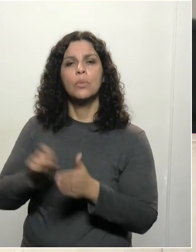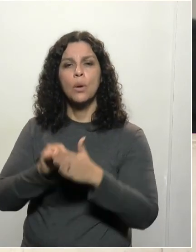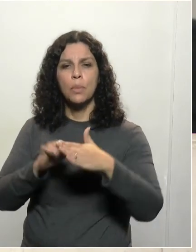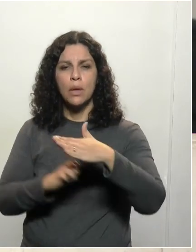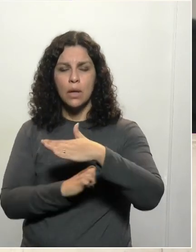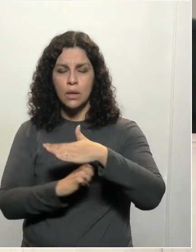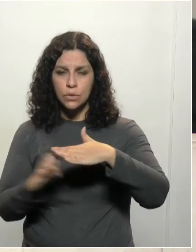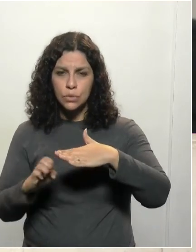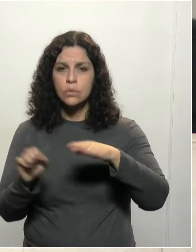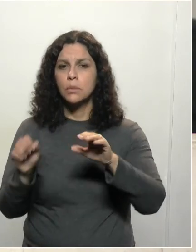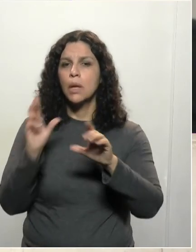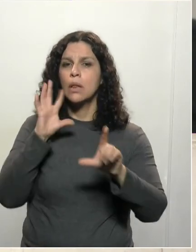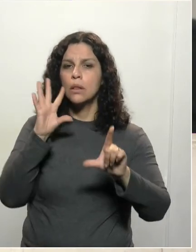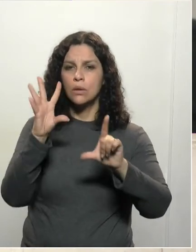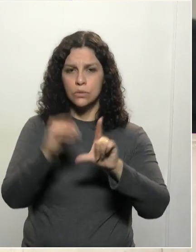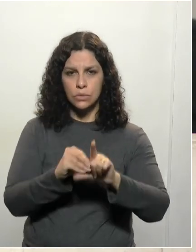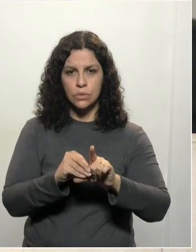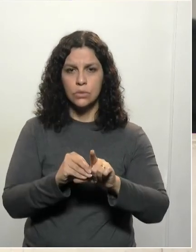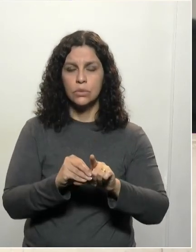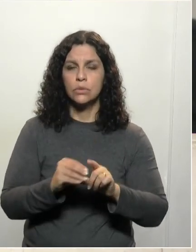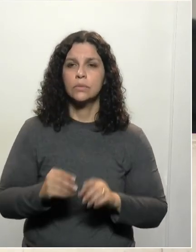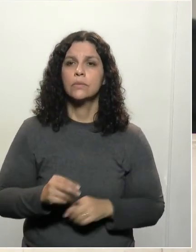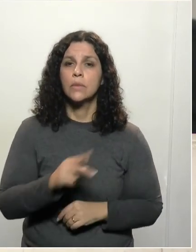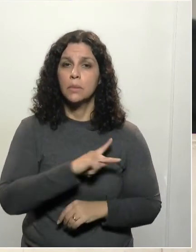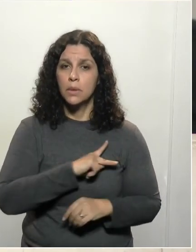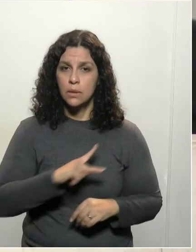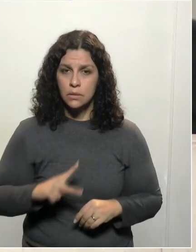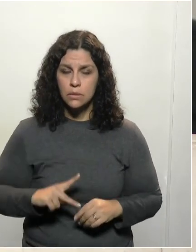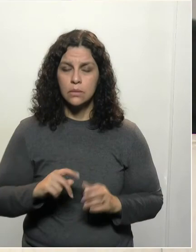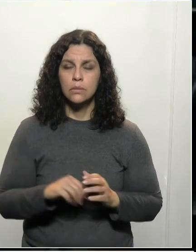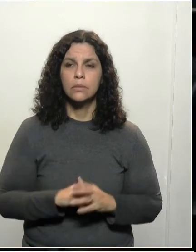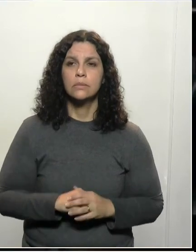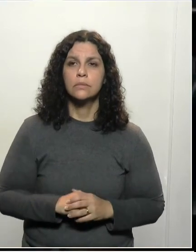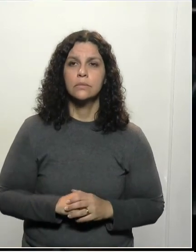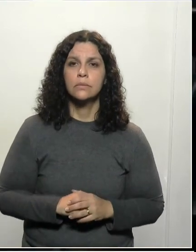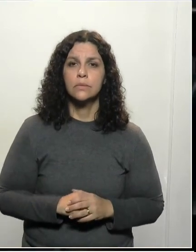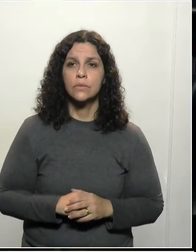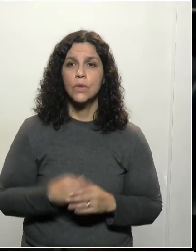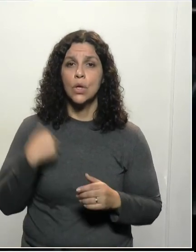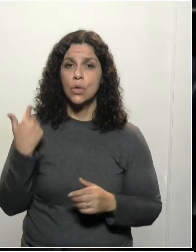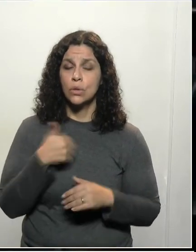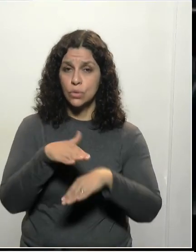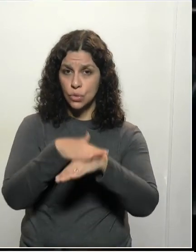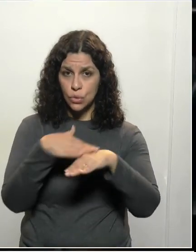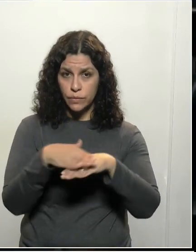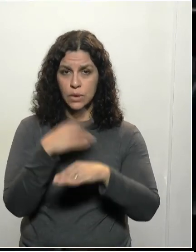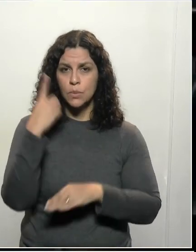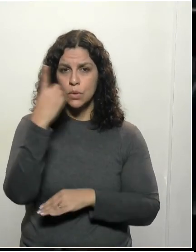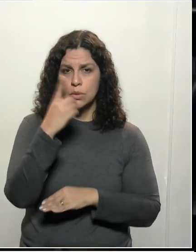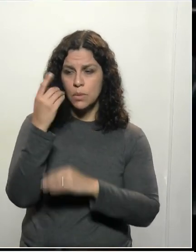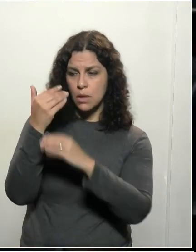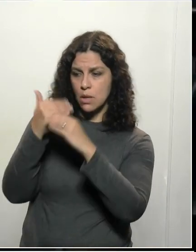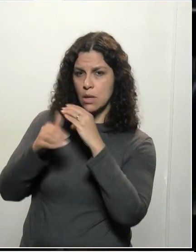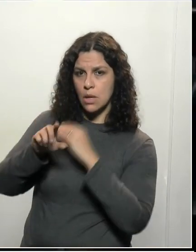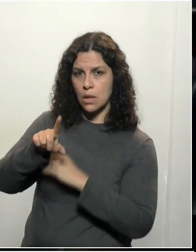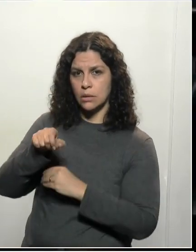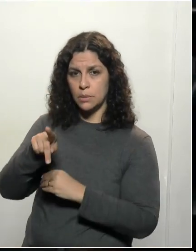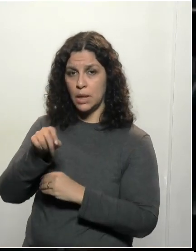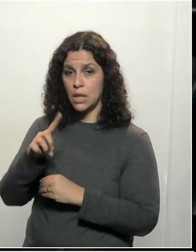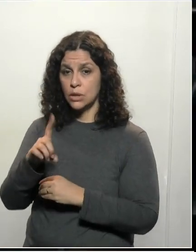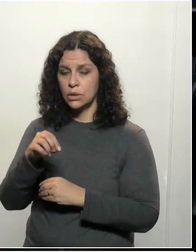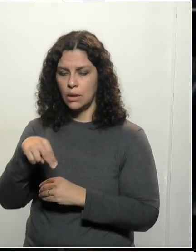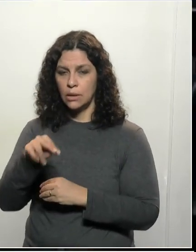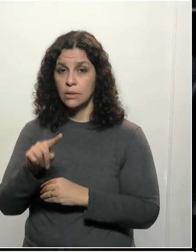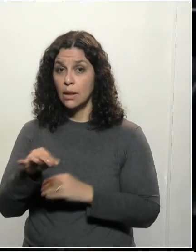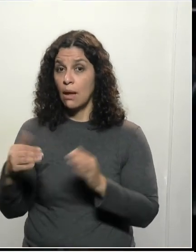Infraestrutura e Logística. Presidente, houve uma concessão para a deputada, envio o expediente, será entregue até